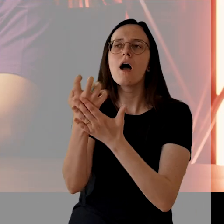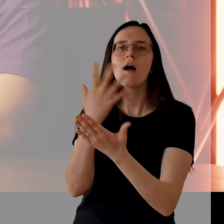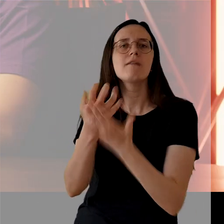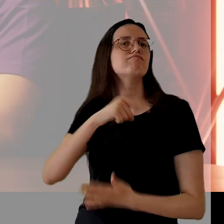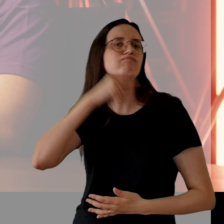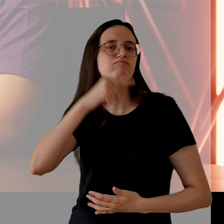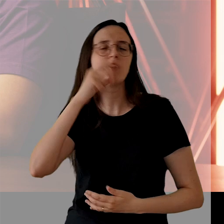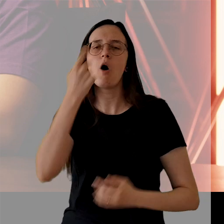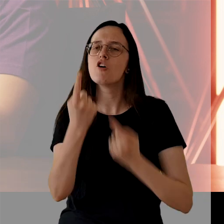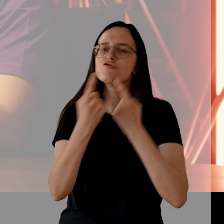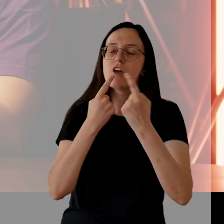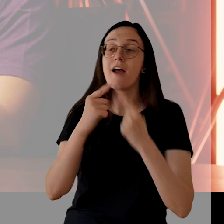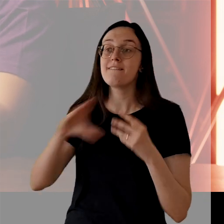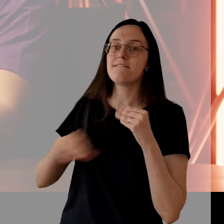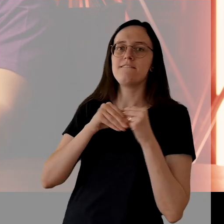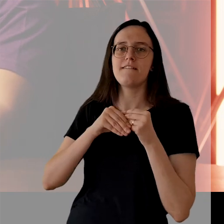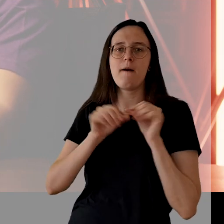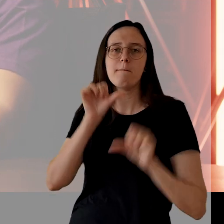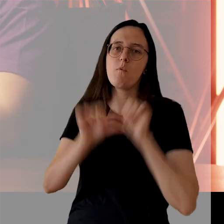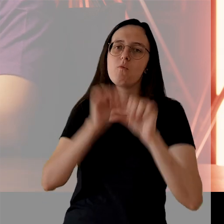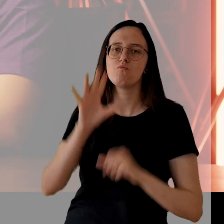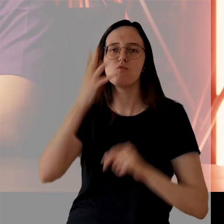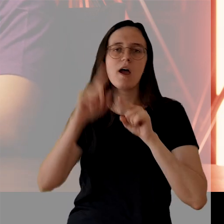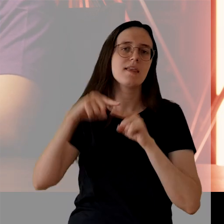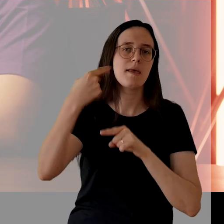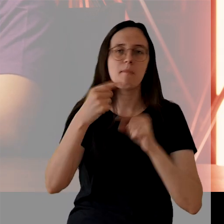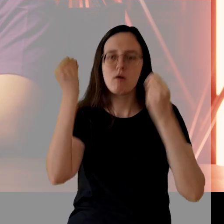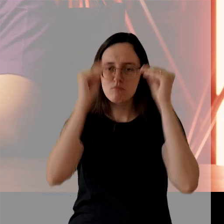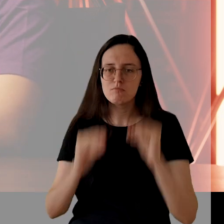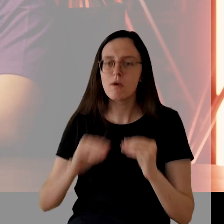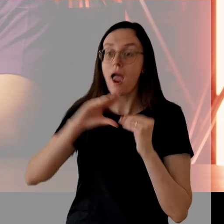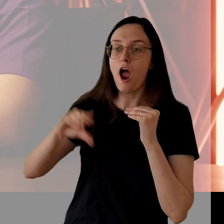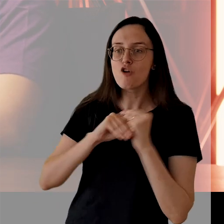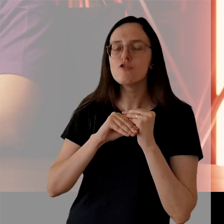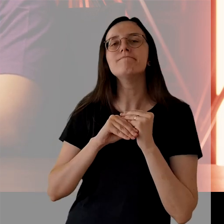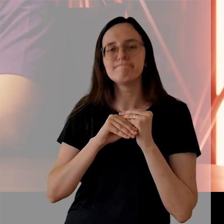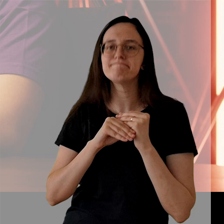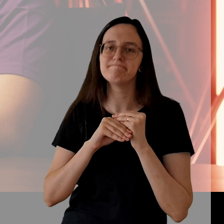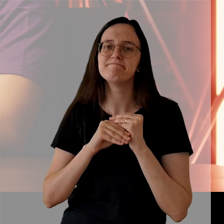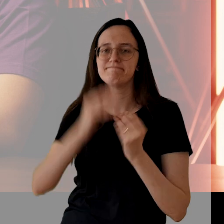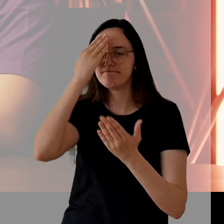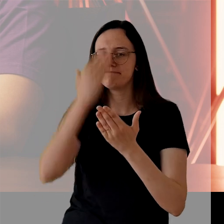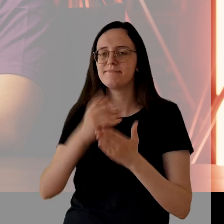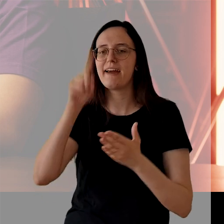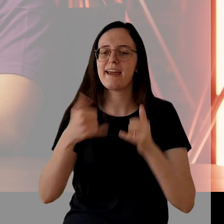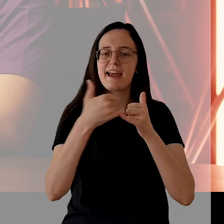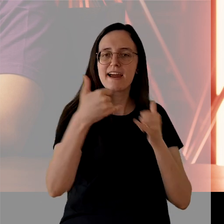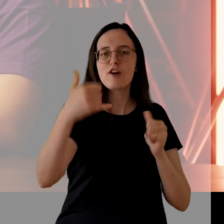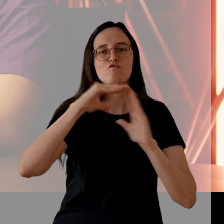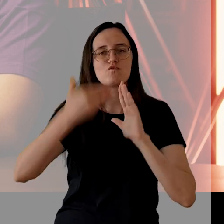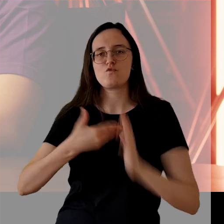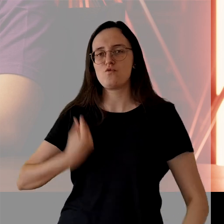um diálogo adicional, né? Que foi mudado depois da montagem. Por ser ali o eixo, né? Onde está